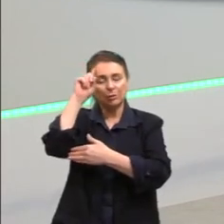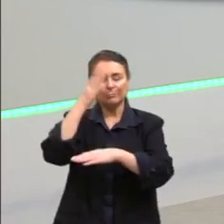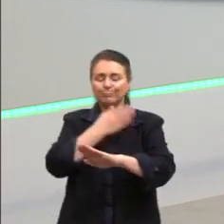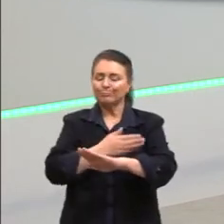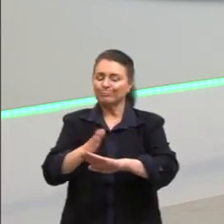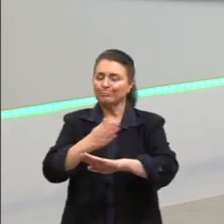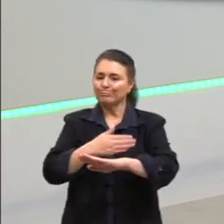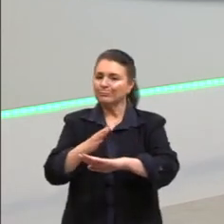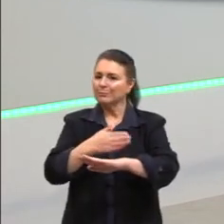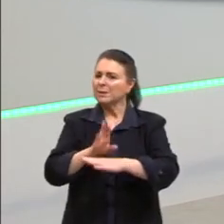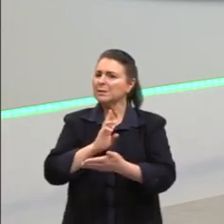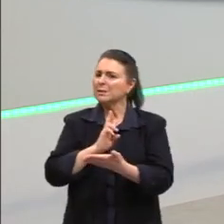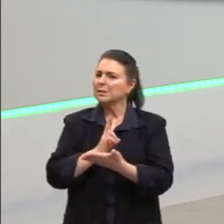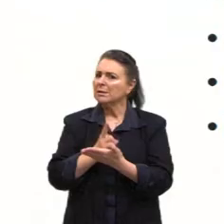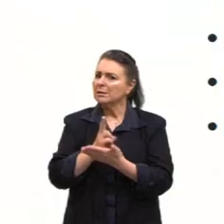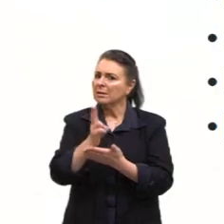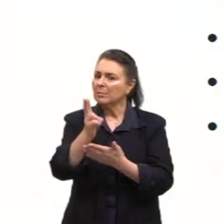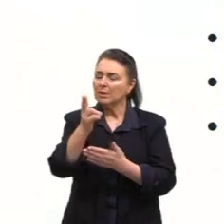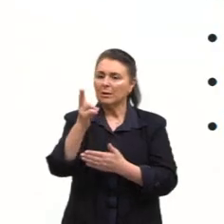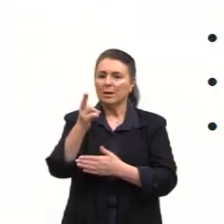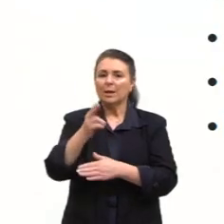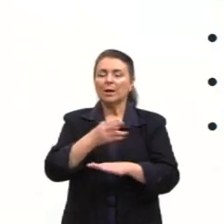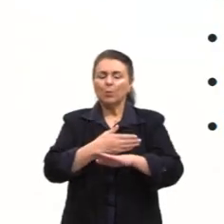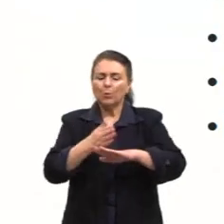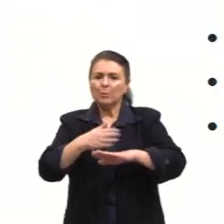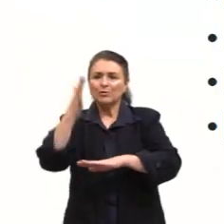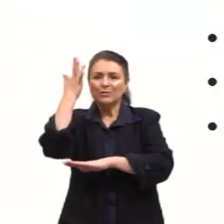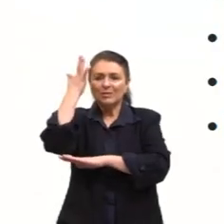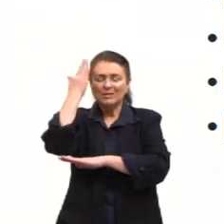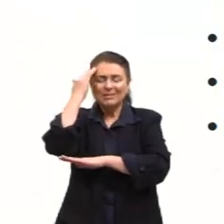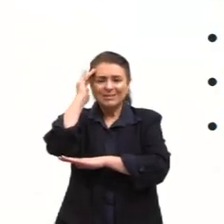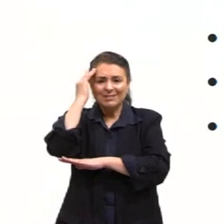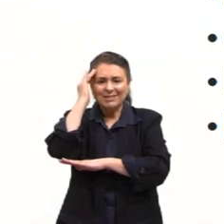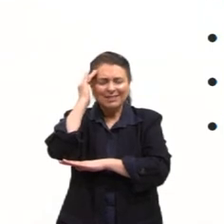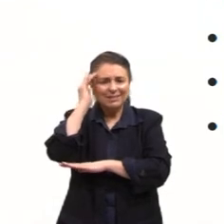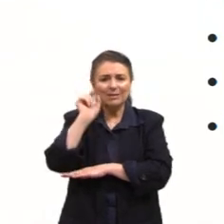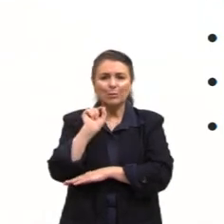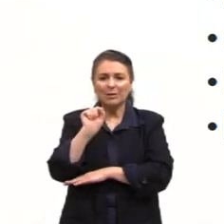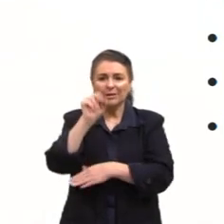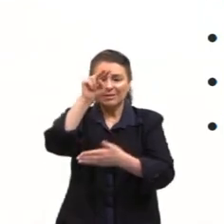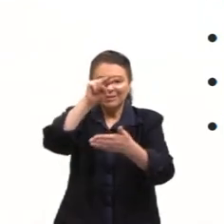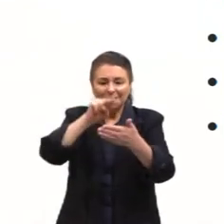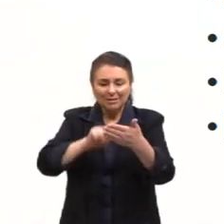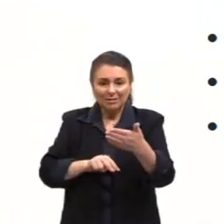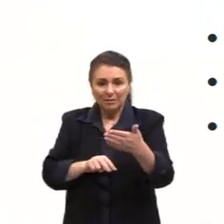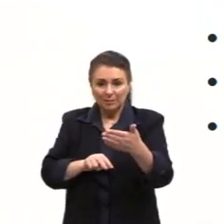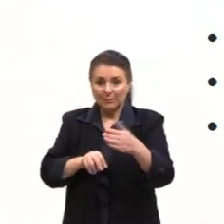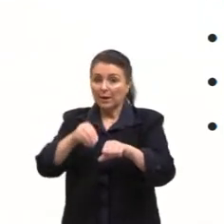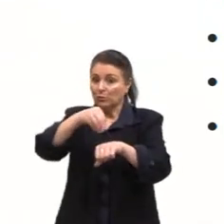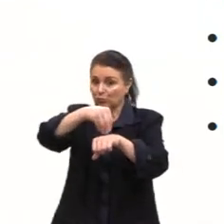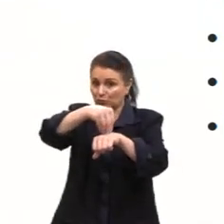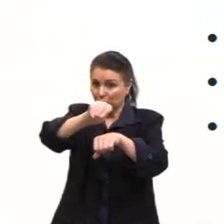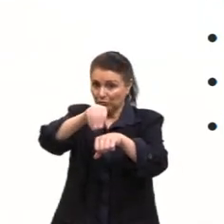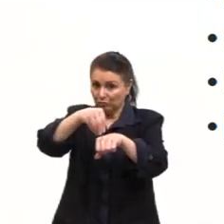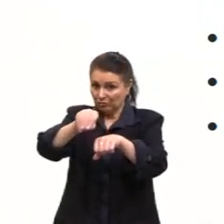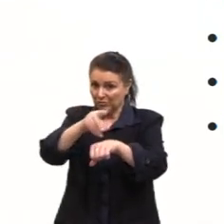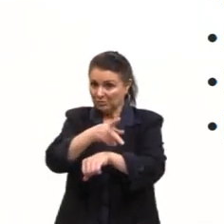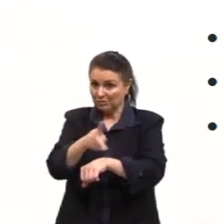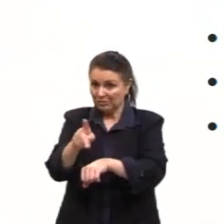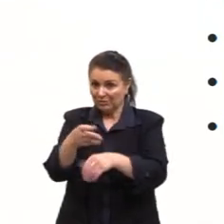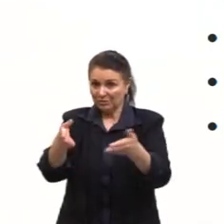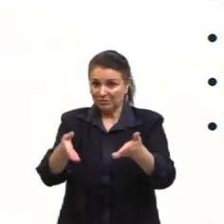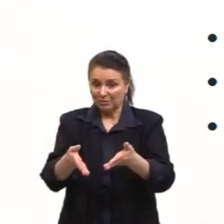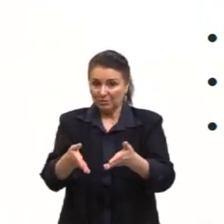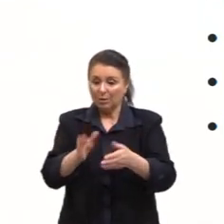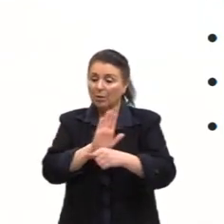de leitura, é criar o hábito de entender aquilo que vocês estão lendo. E, de repente, a dica que eu posso dar aí para vocês,